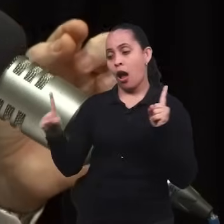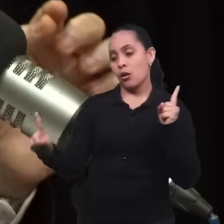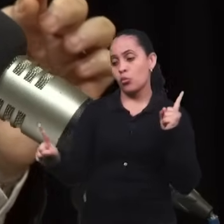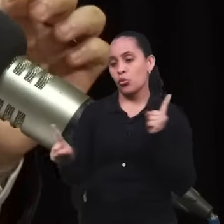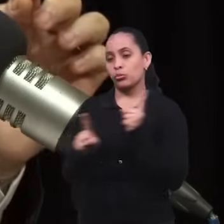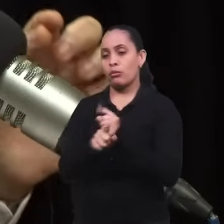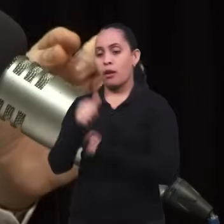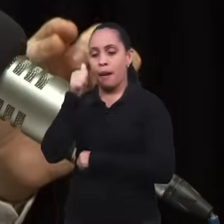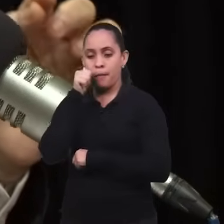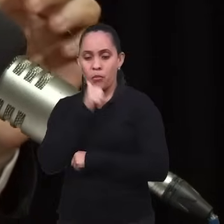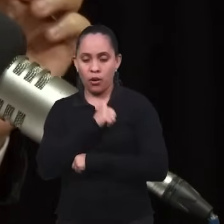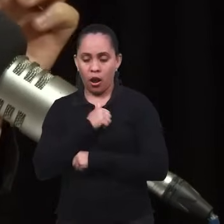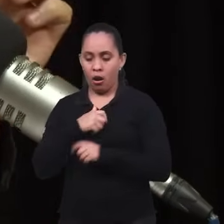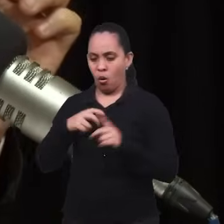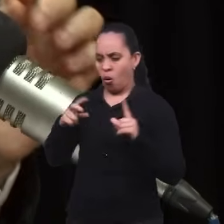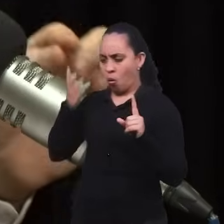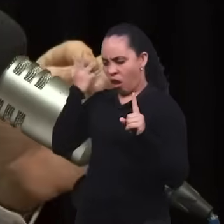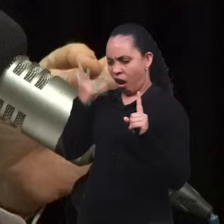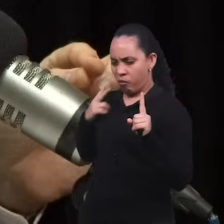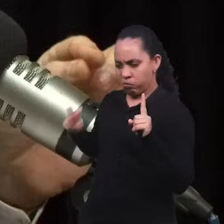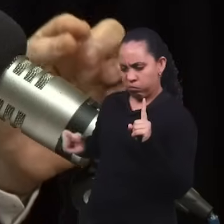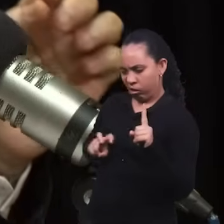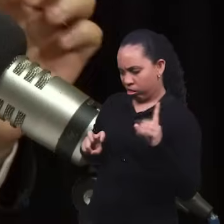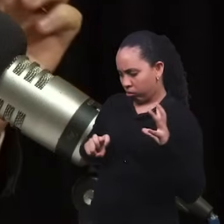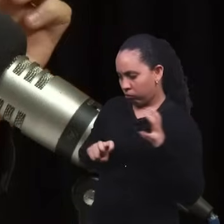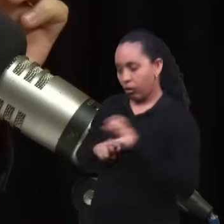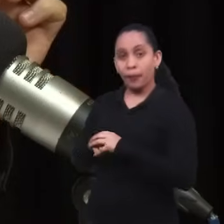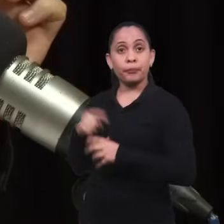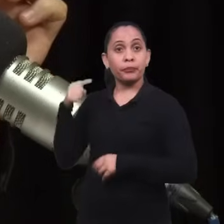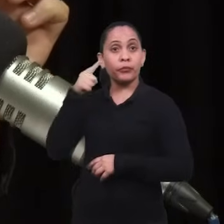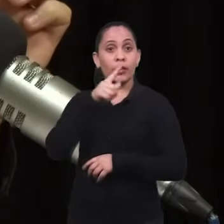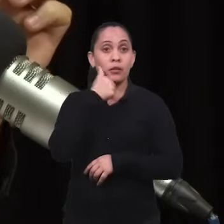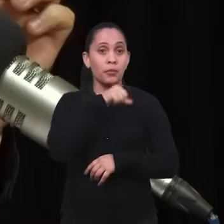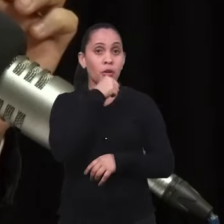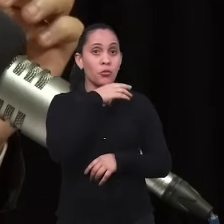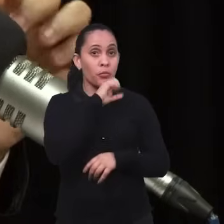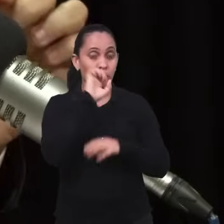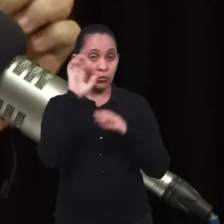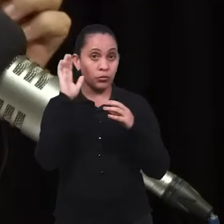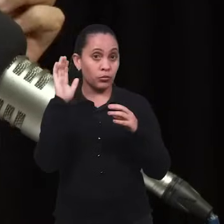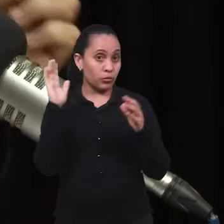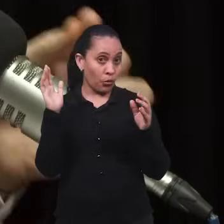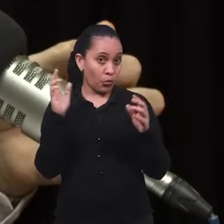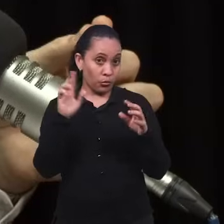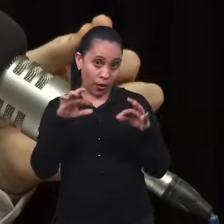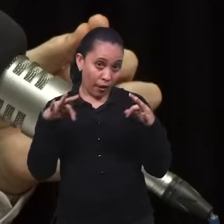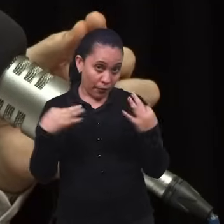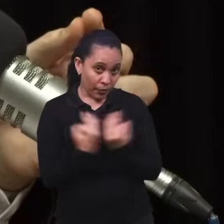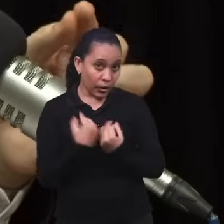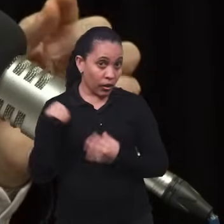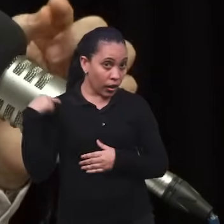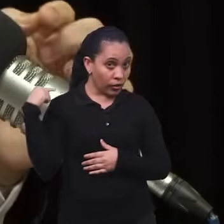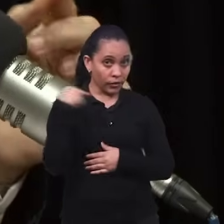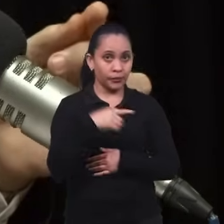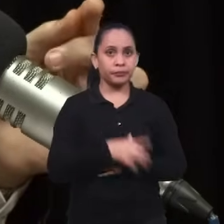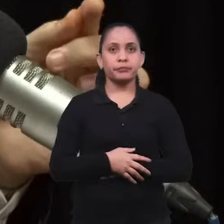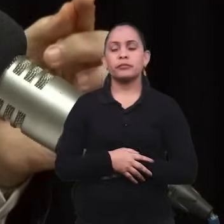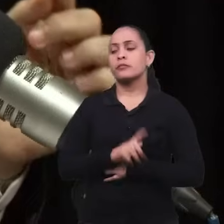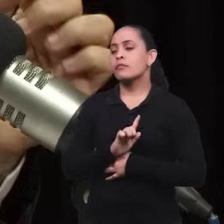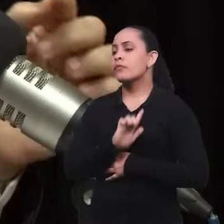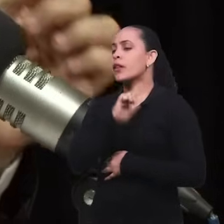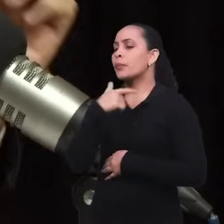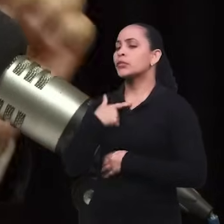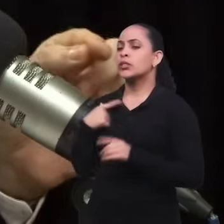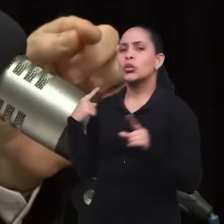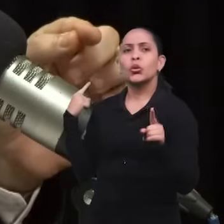a mulher, foi atacado, não deu a conhecer os seus pais, né? E depois ele passa, de alguns dias ele passa e